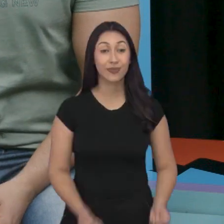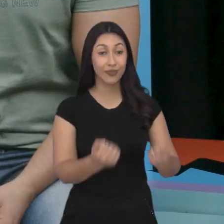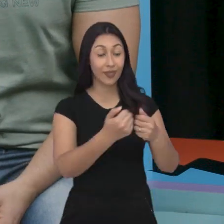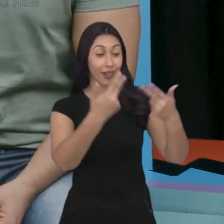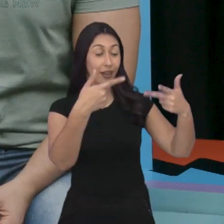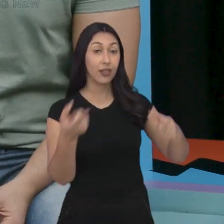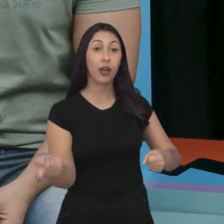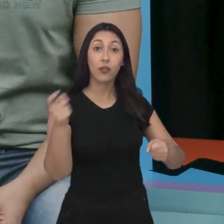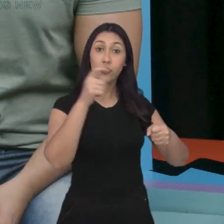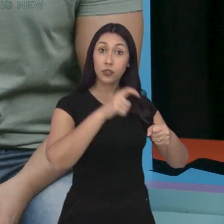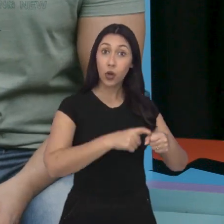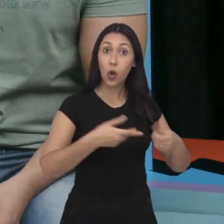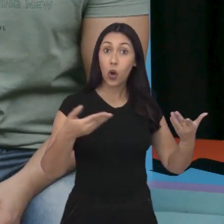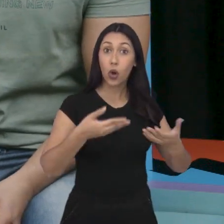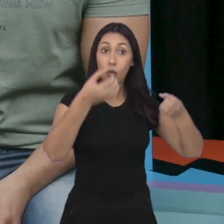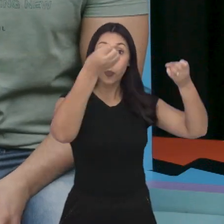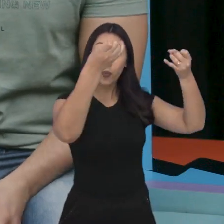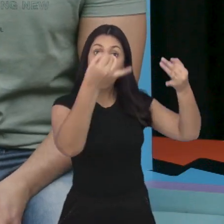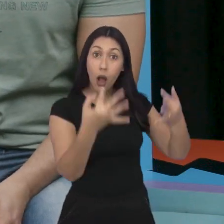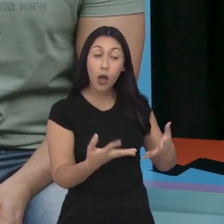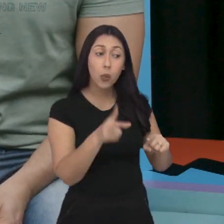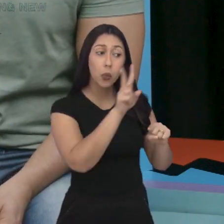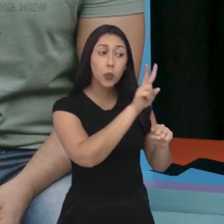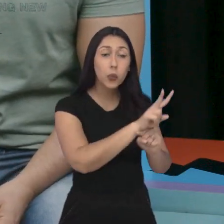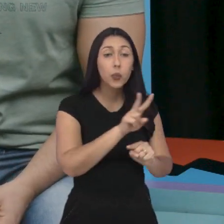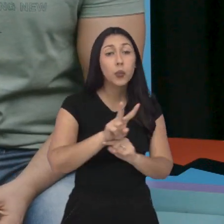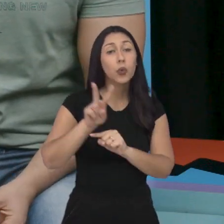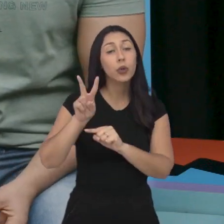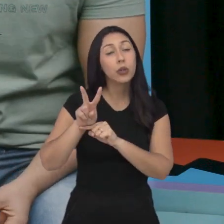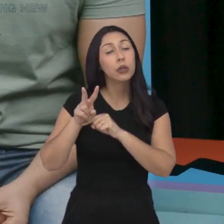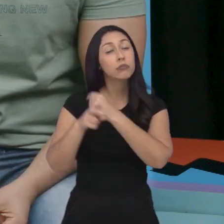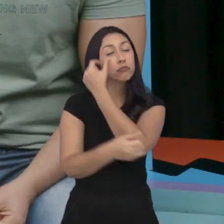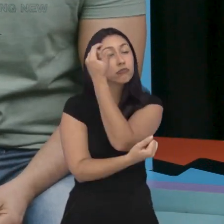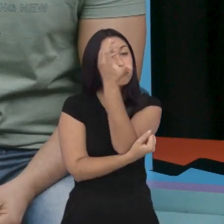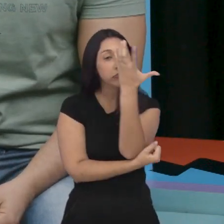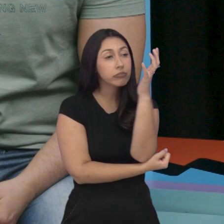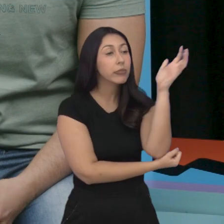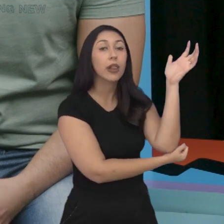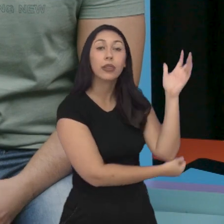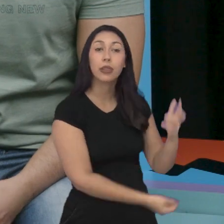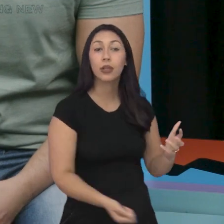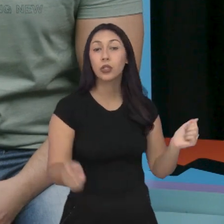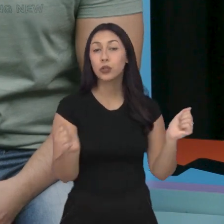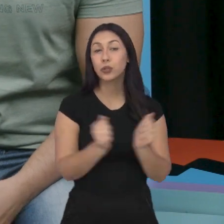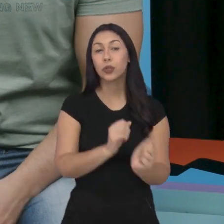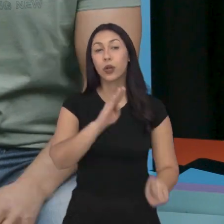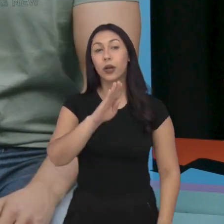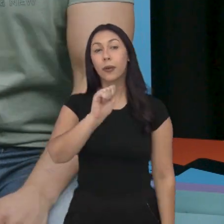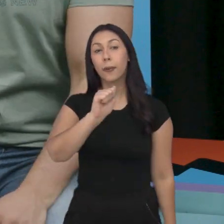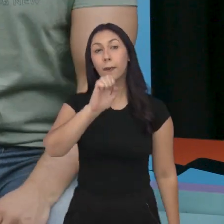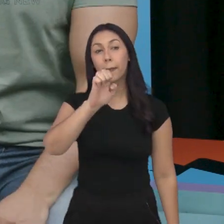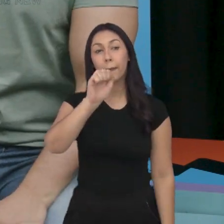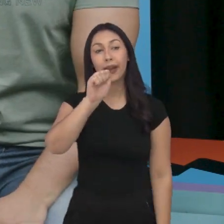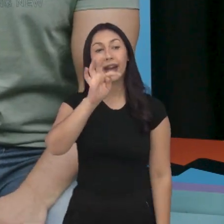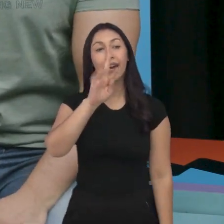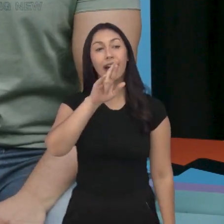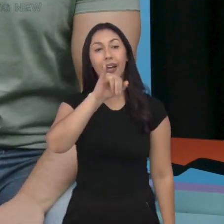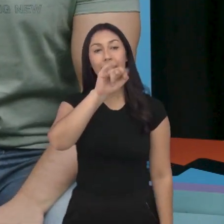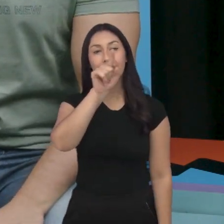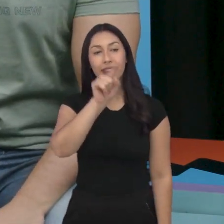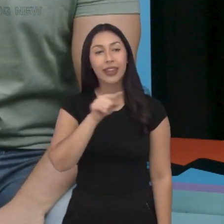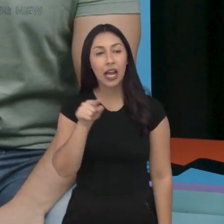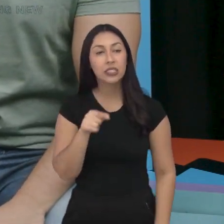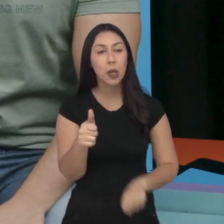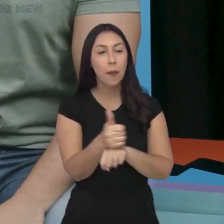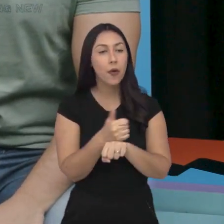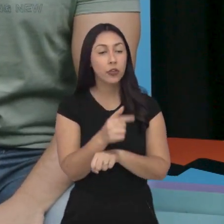Tá Ligado de volta, hoje falando sobre os cuidados com o nosso planeta, com a Beatriz Carvalho, geógrafa